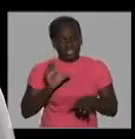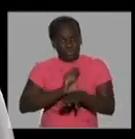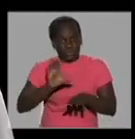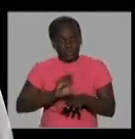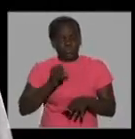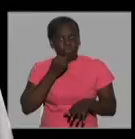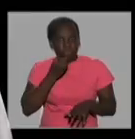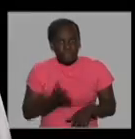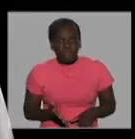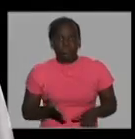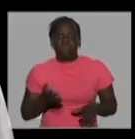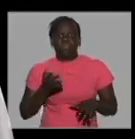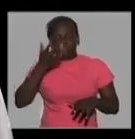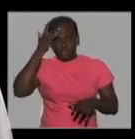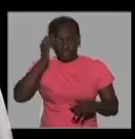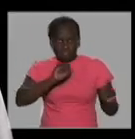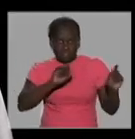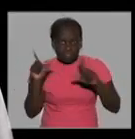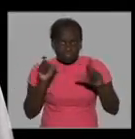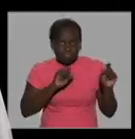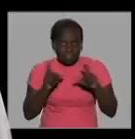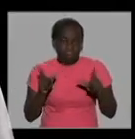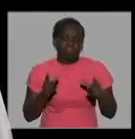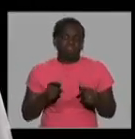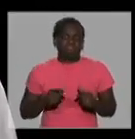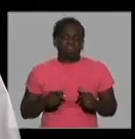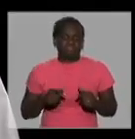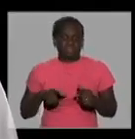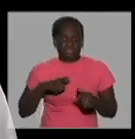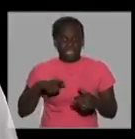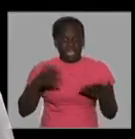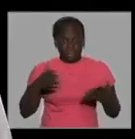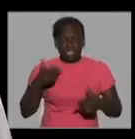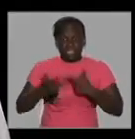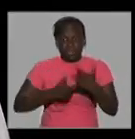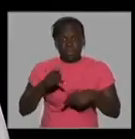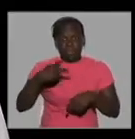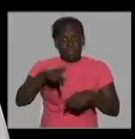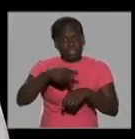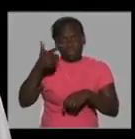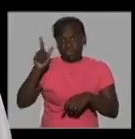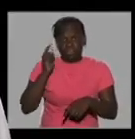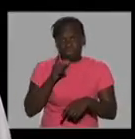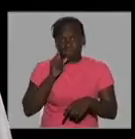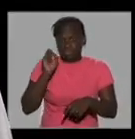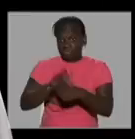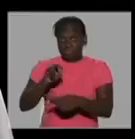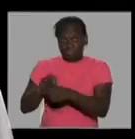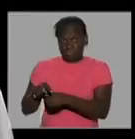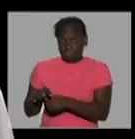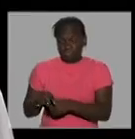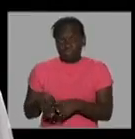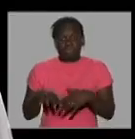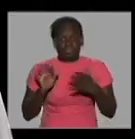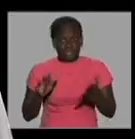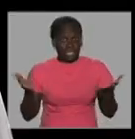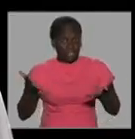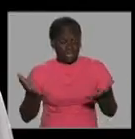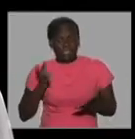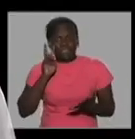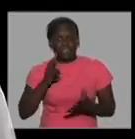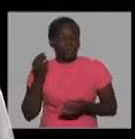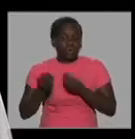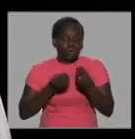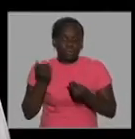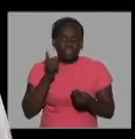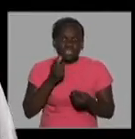bons cursos e bons animadores, né, tanto que estão abastecendo o mercado internacional. Só que eu acho que a questão agora é ver